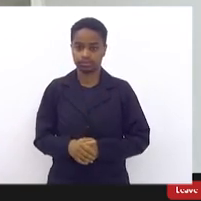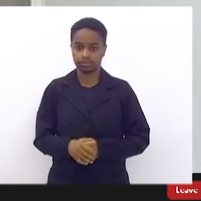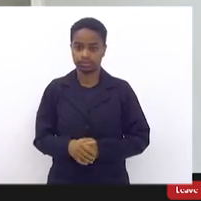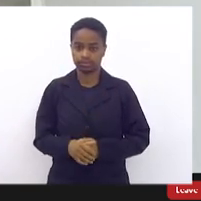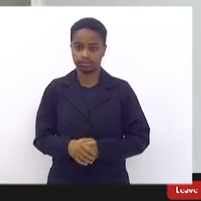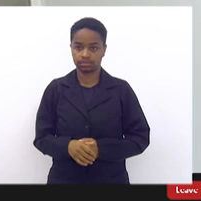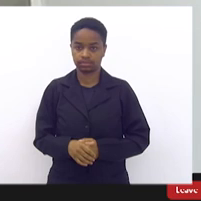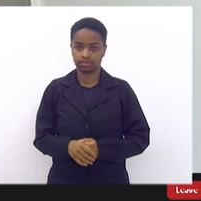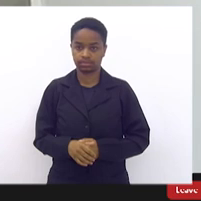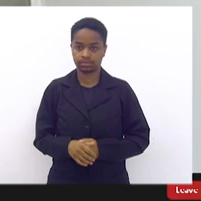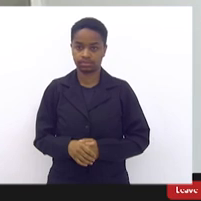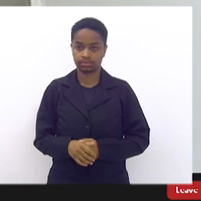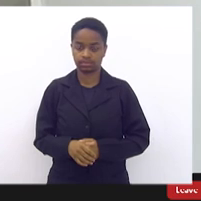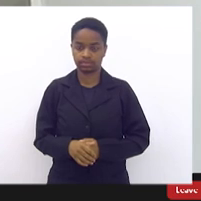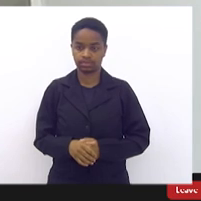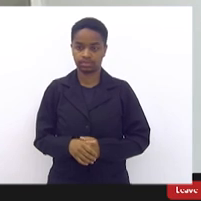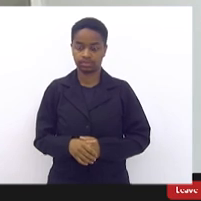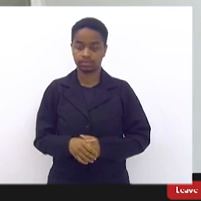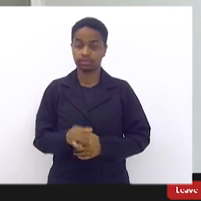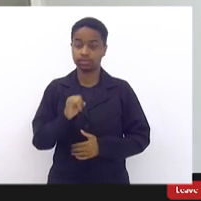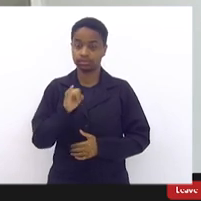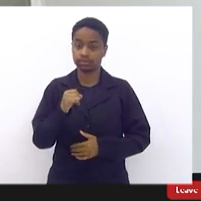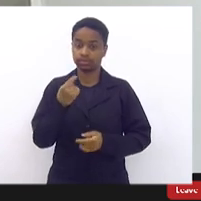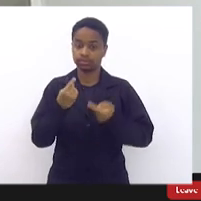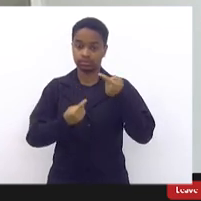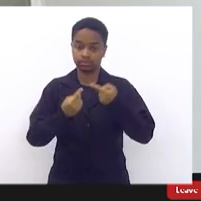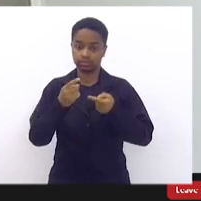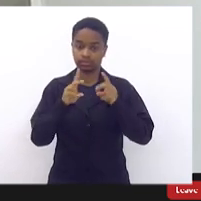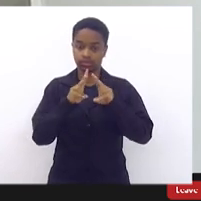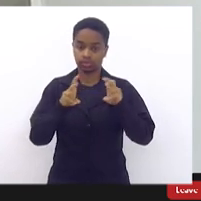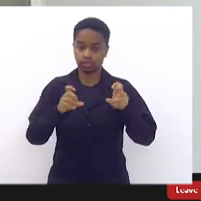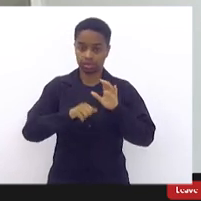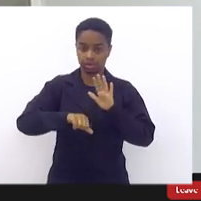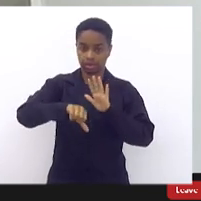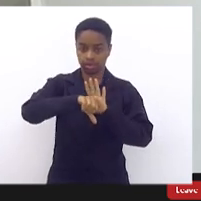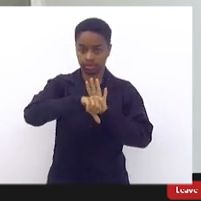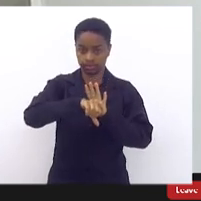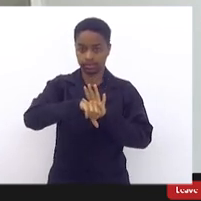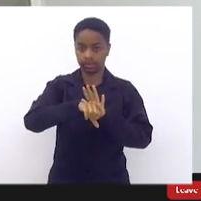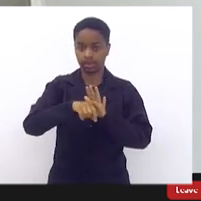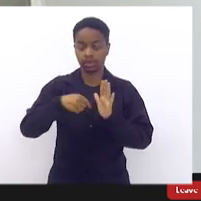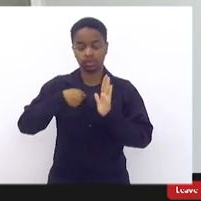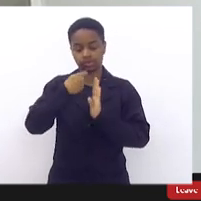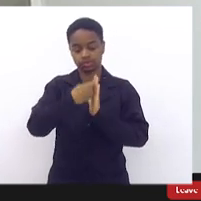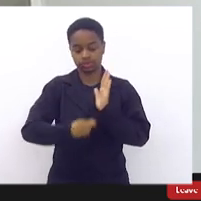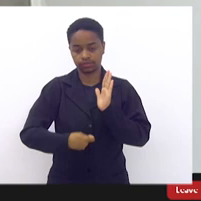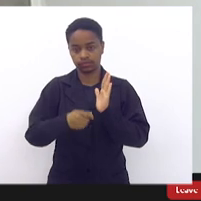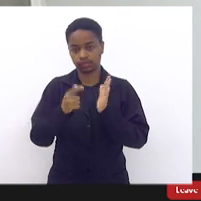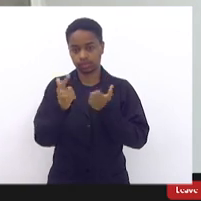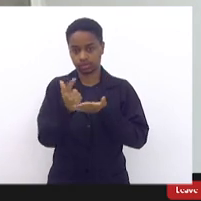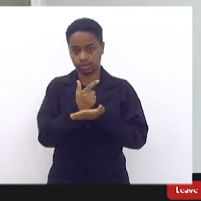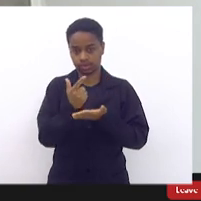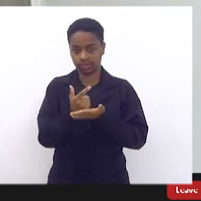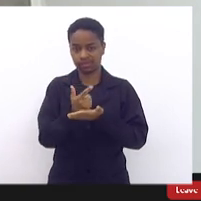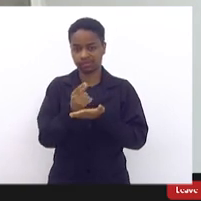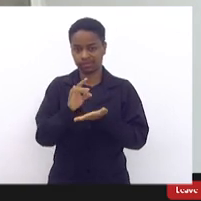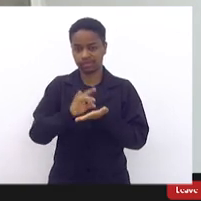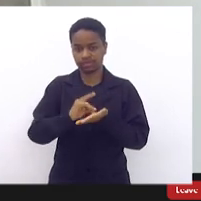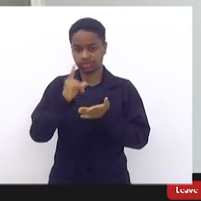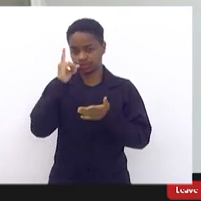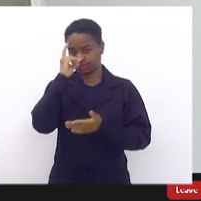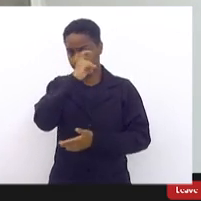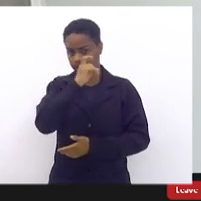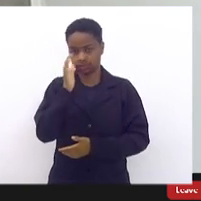O debate que você traz da criminalização é um debate que, enquanto eu escrevi esse livro, foi muito difícil